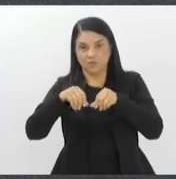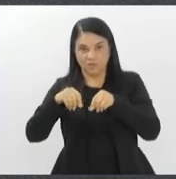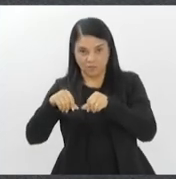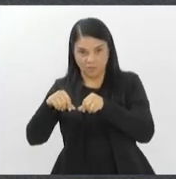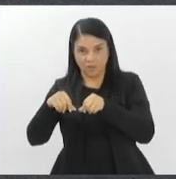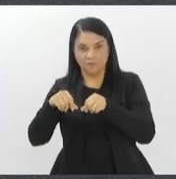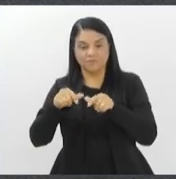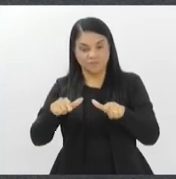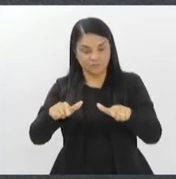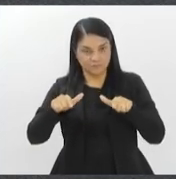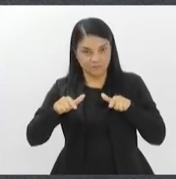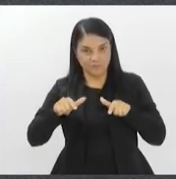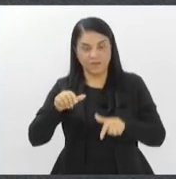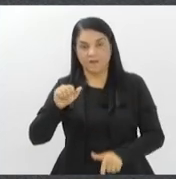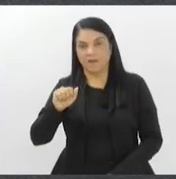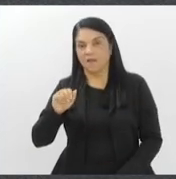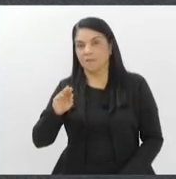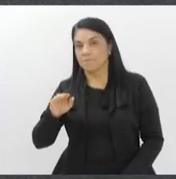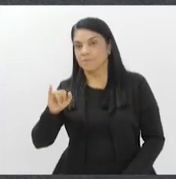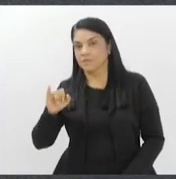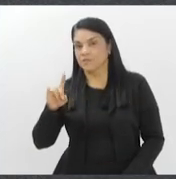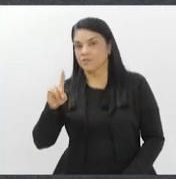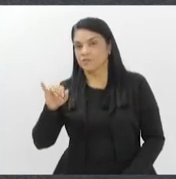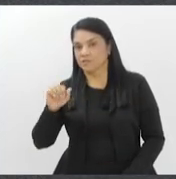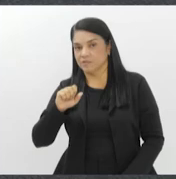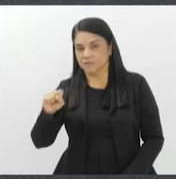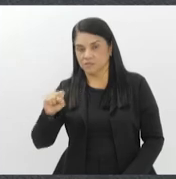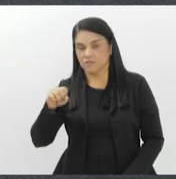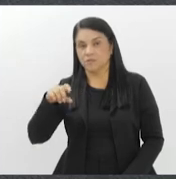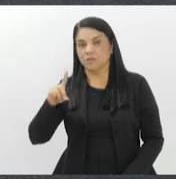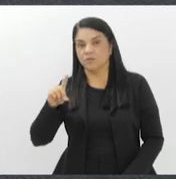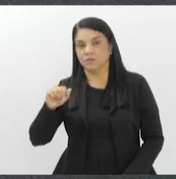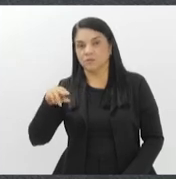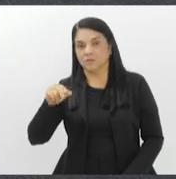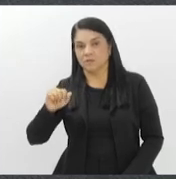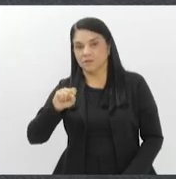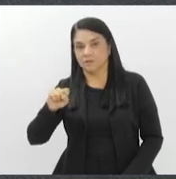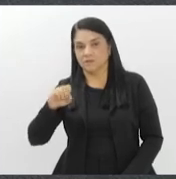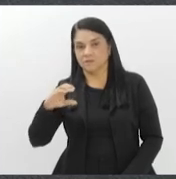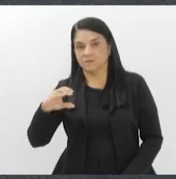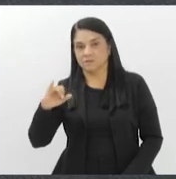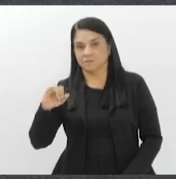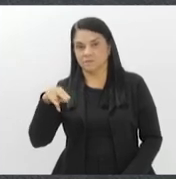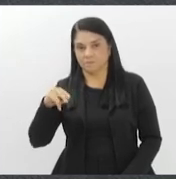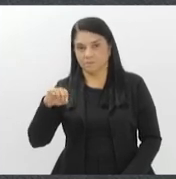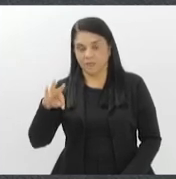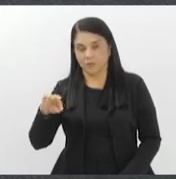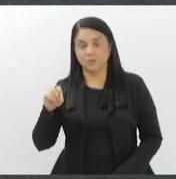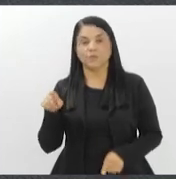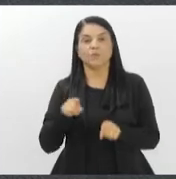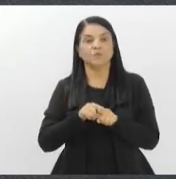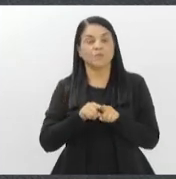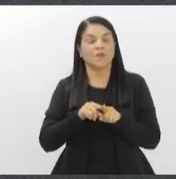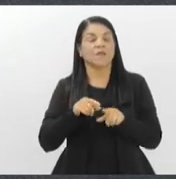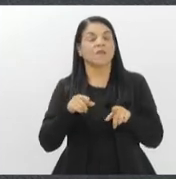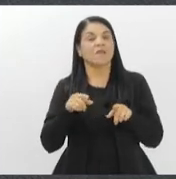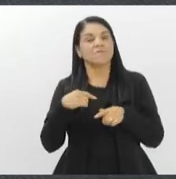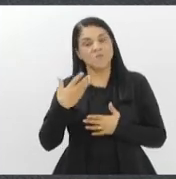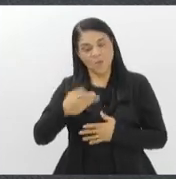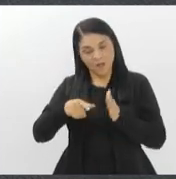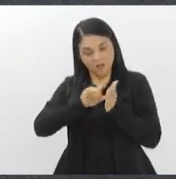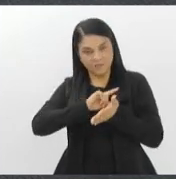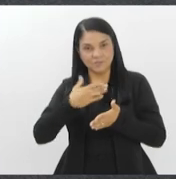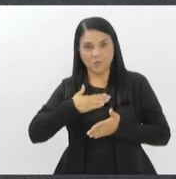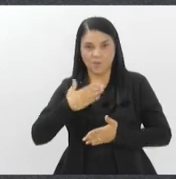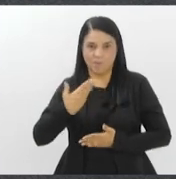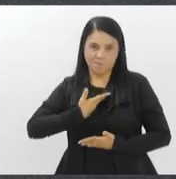esse diploma Abdias do Nascimento à Aquilerge, como disse o deputado que me antecedeu, Carlos Mink, companheiro,